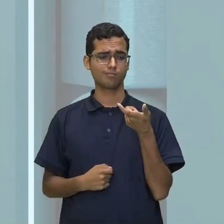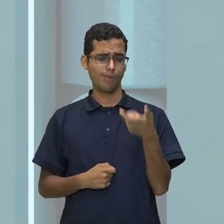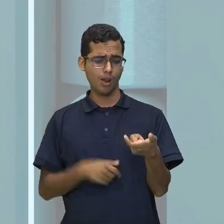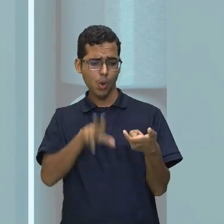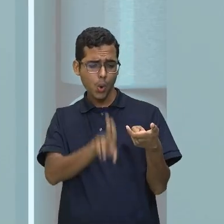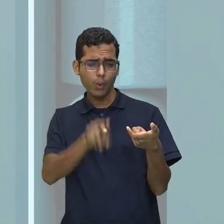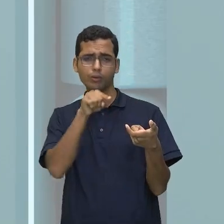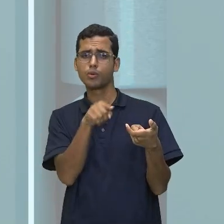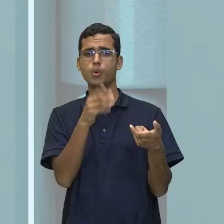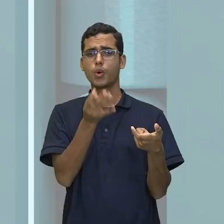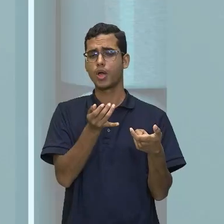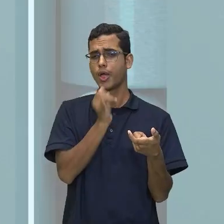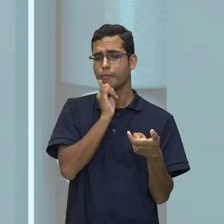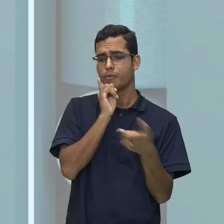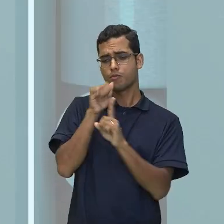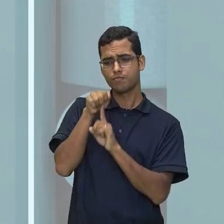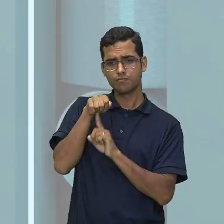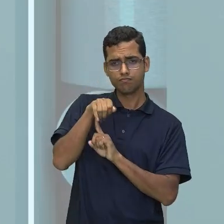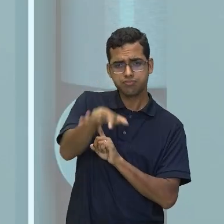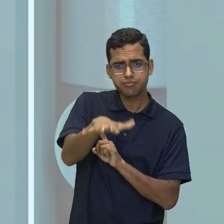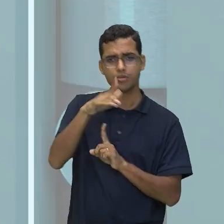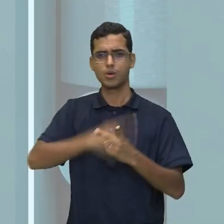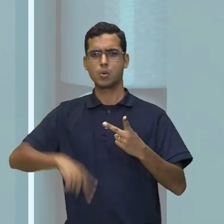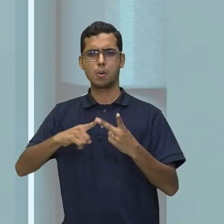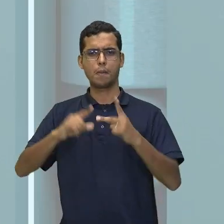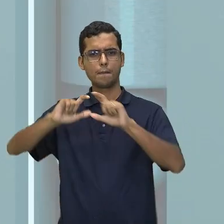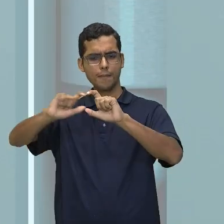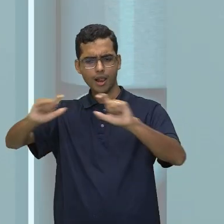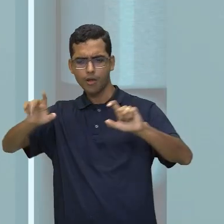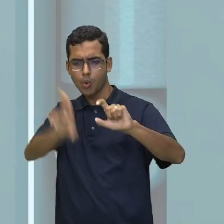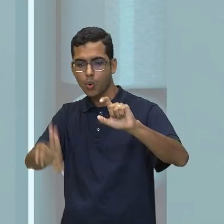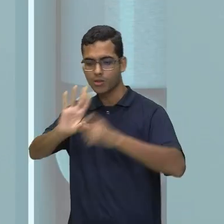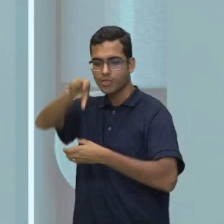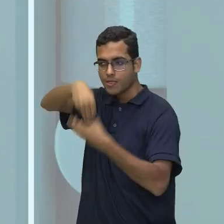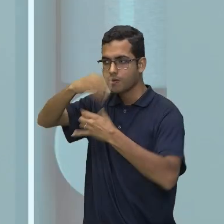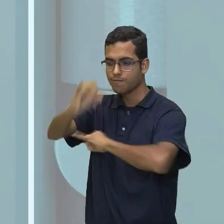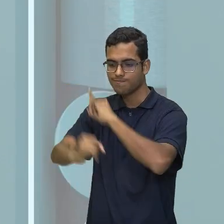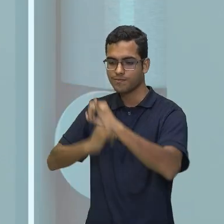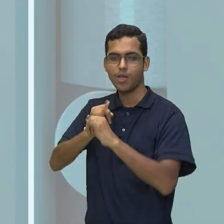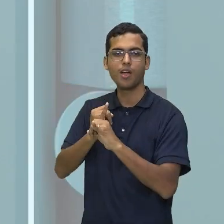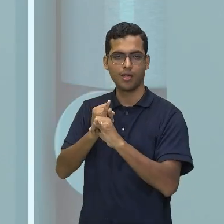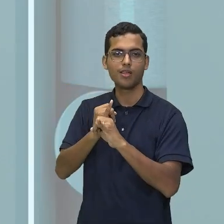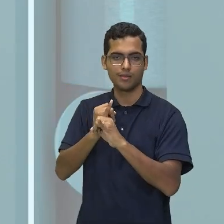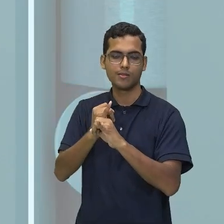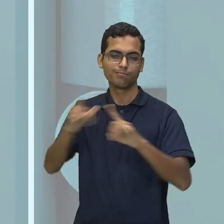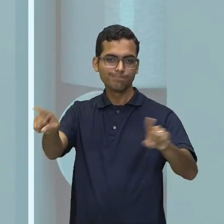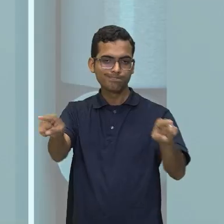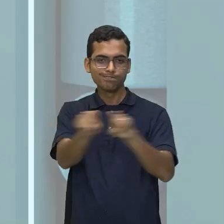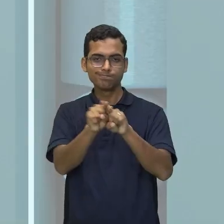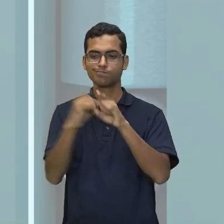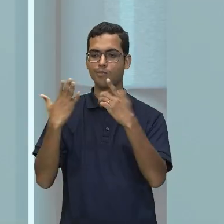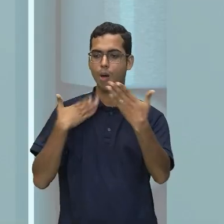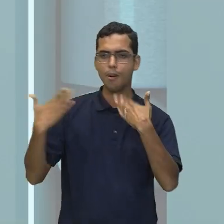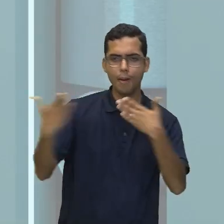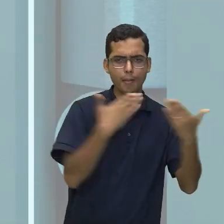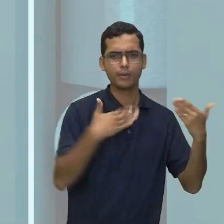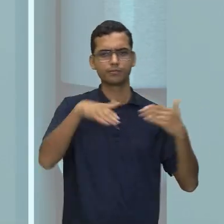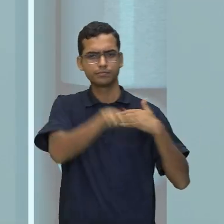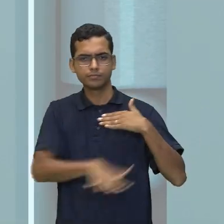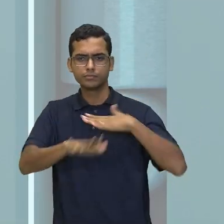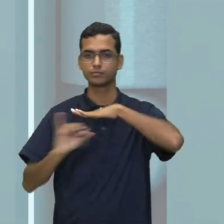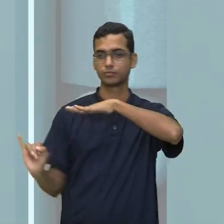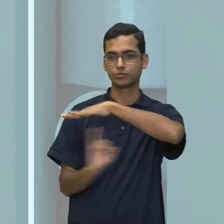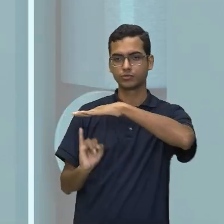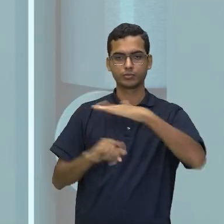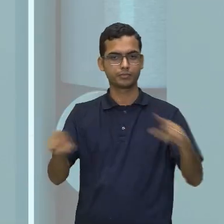se fossem gírias, expressões utilizadas também na internet, né, e em ambientes informais, que eu vou colocar